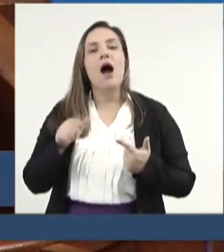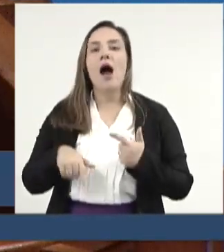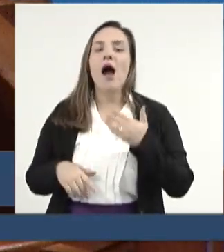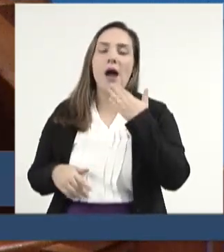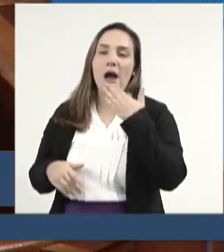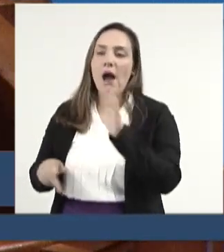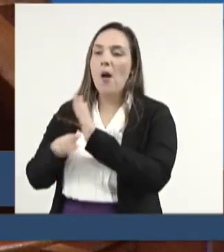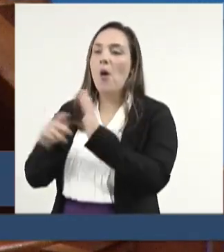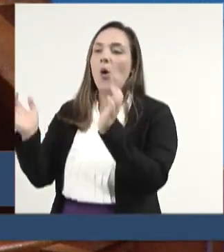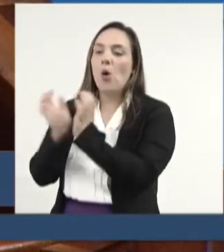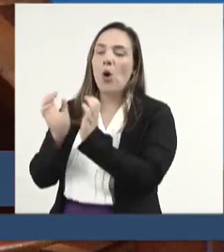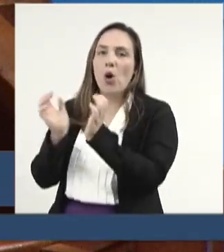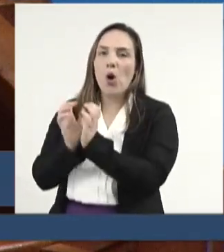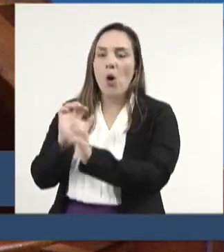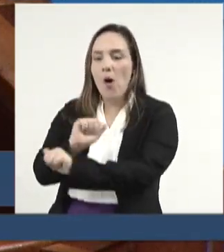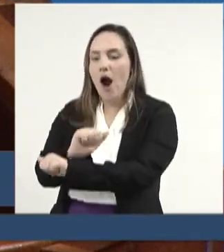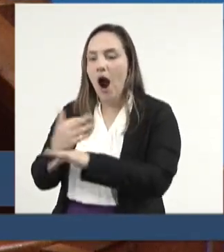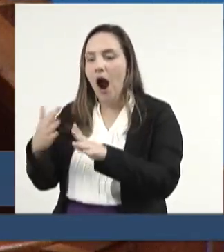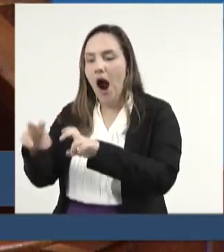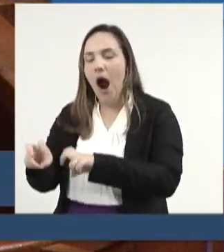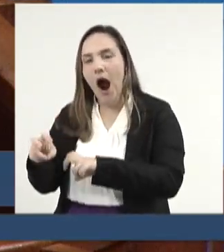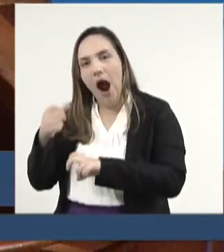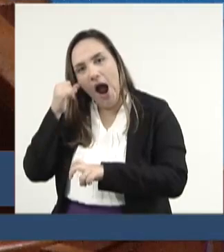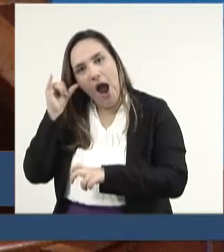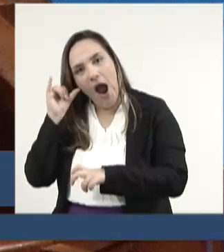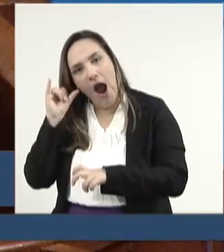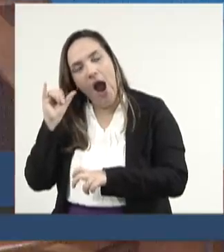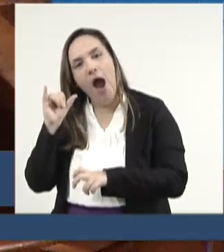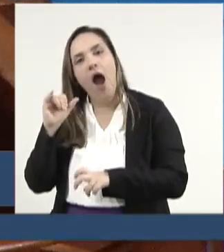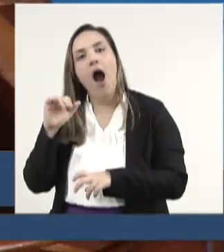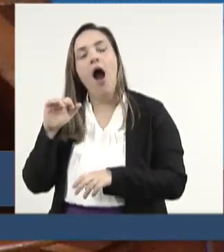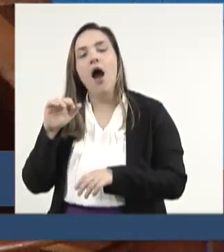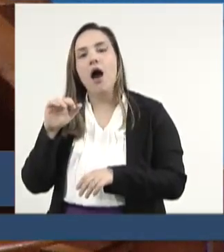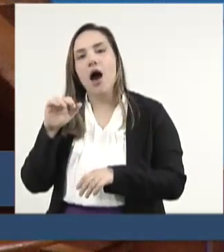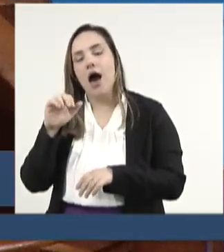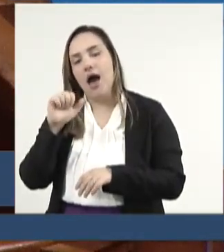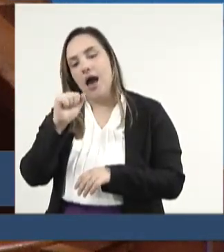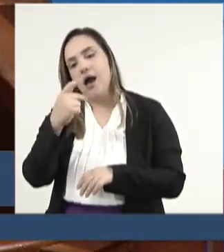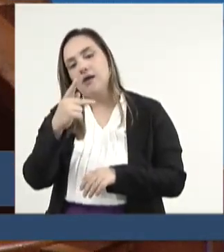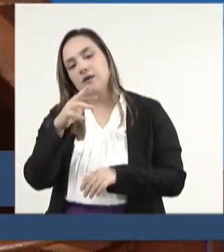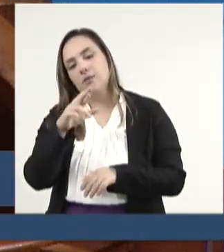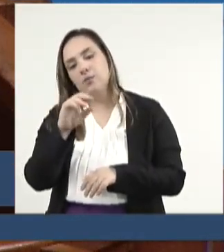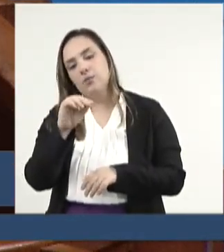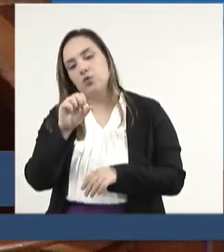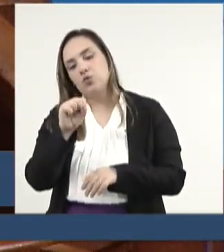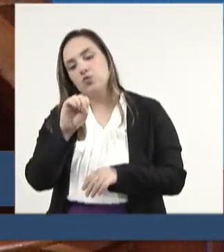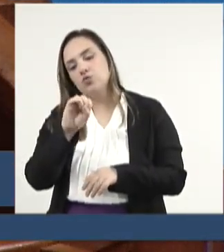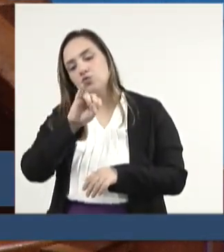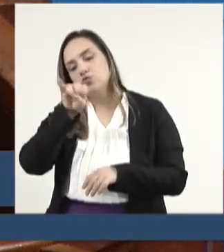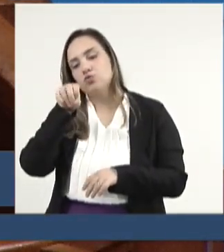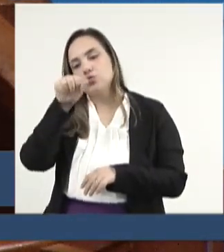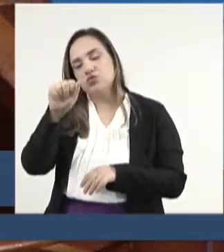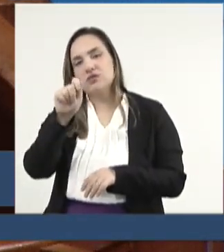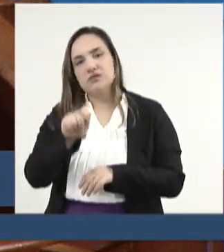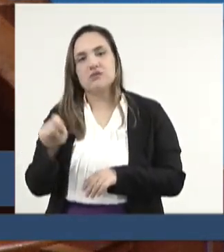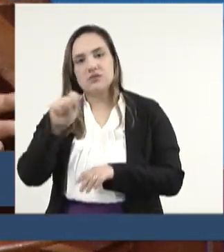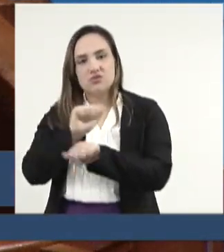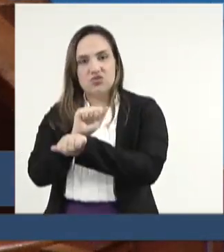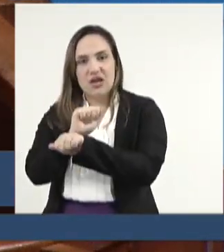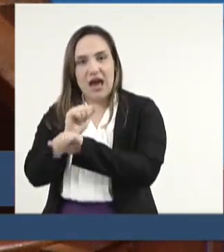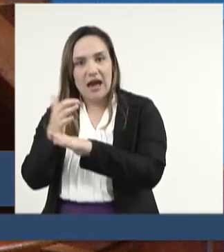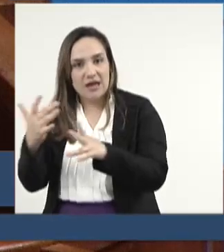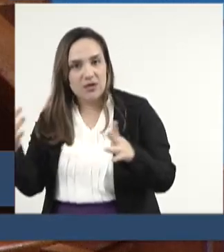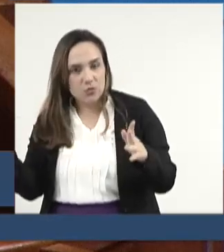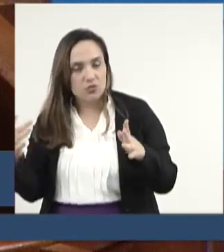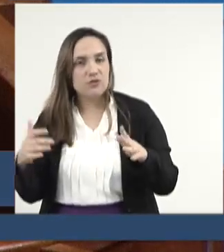da Federação de Agricultura de Mato Grosso do Sul e da AproSoja, da Associação dos Produtores de Soja. E agora,